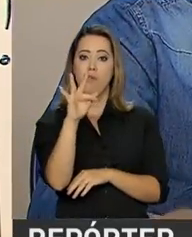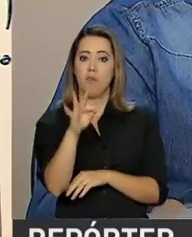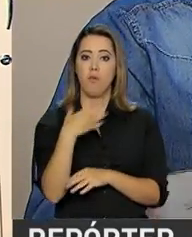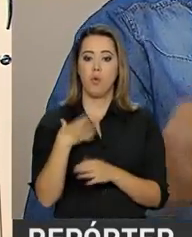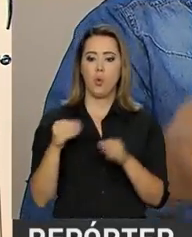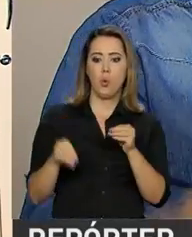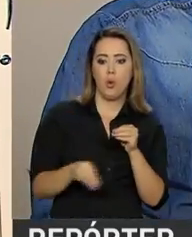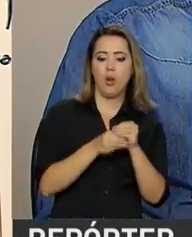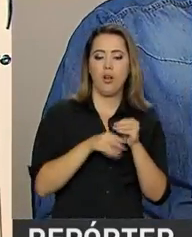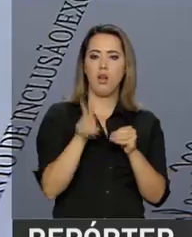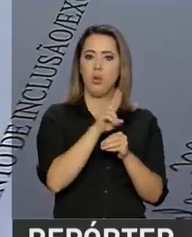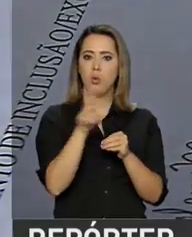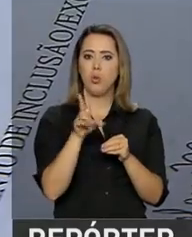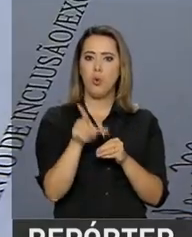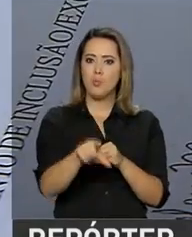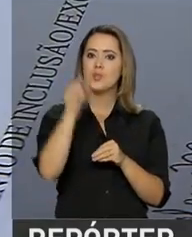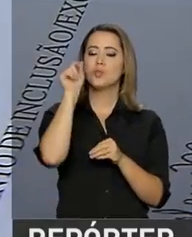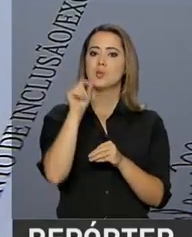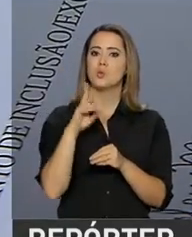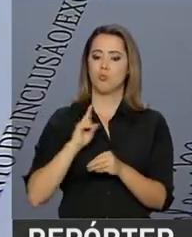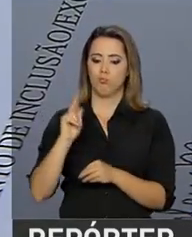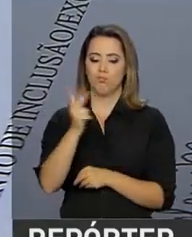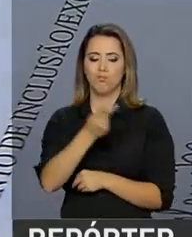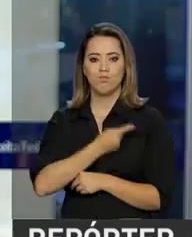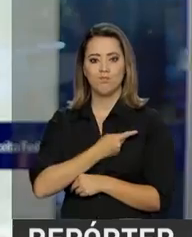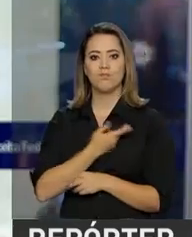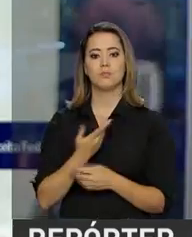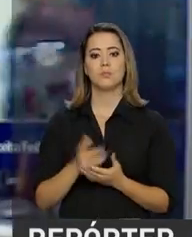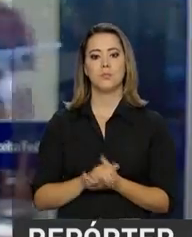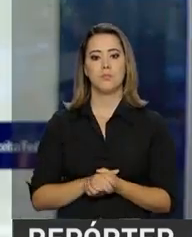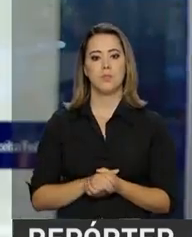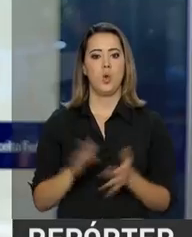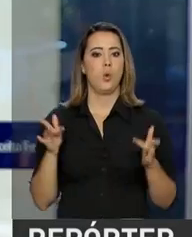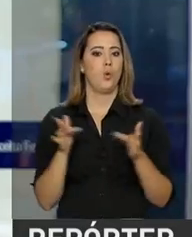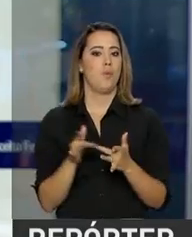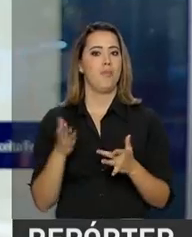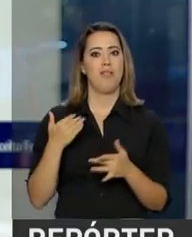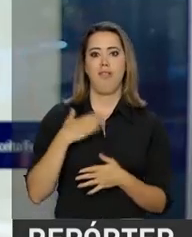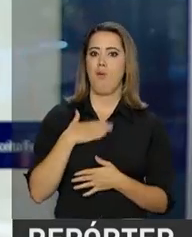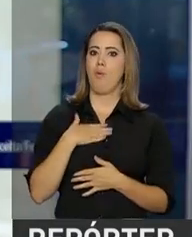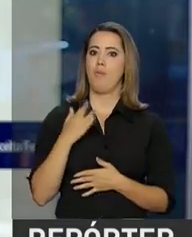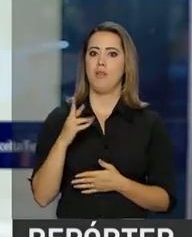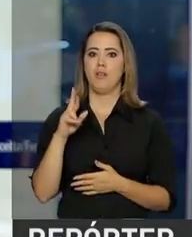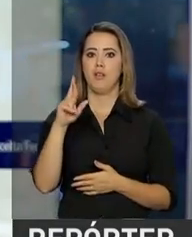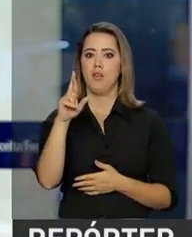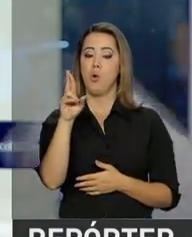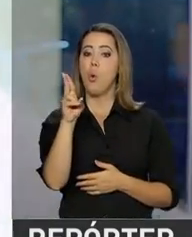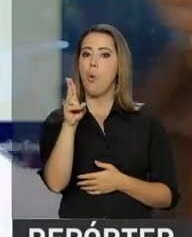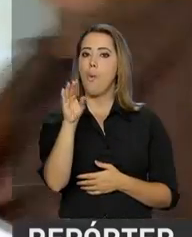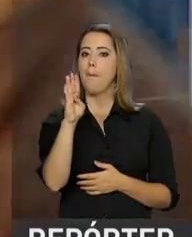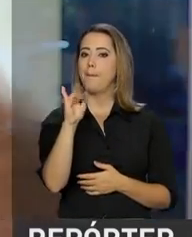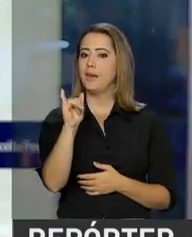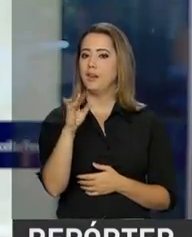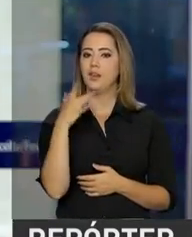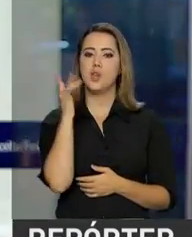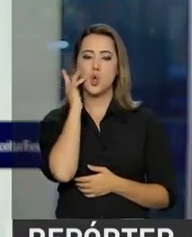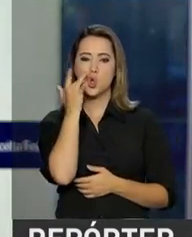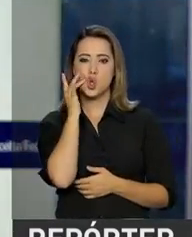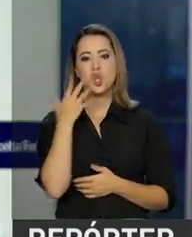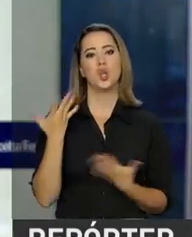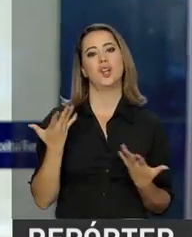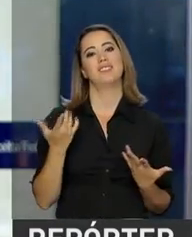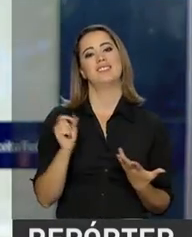escolheu e se identifica no cadastro de pessoa física que combina mais comigo né Rubi uma joia rara né